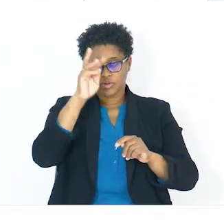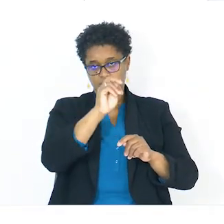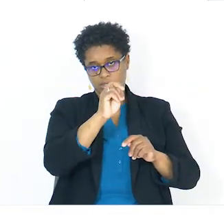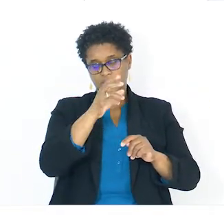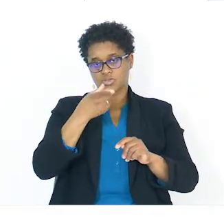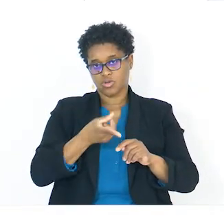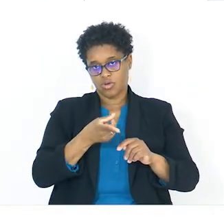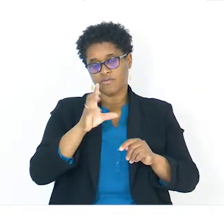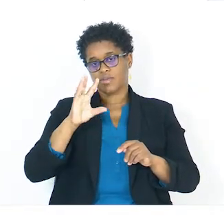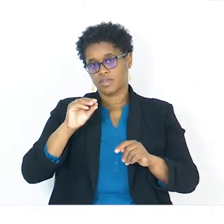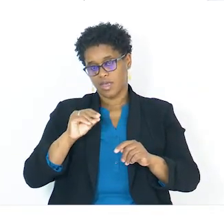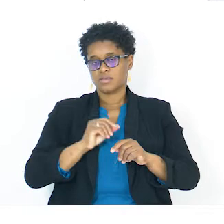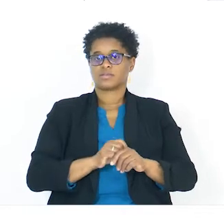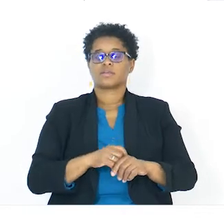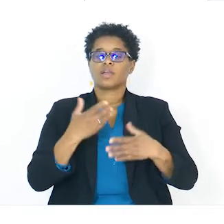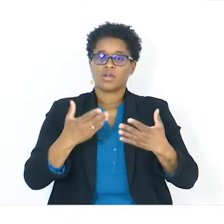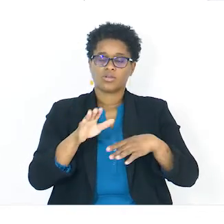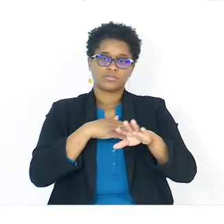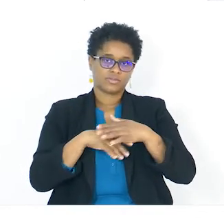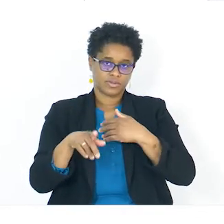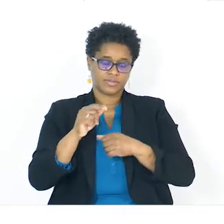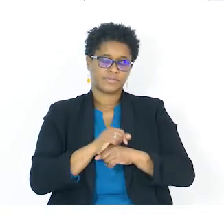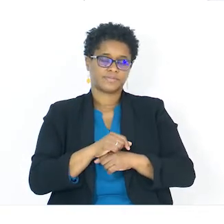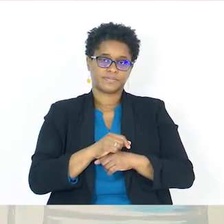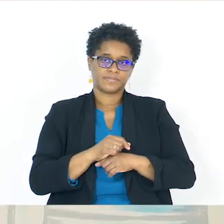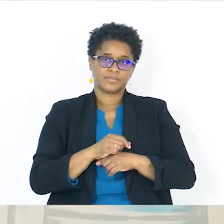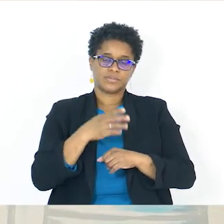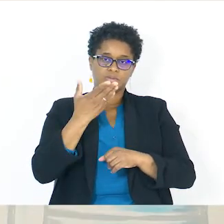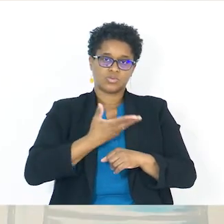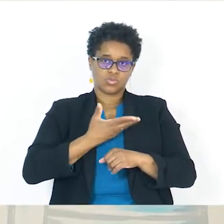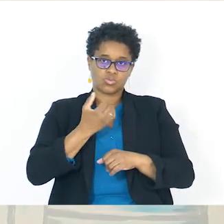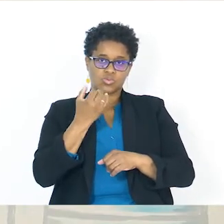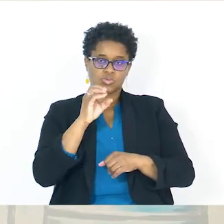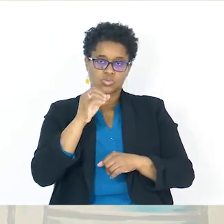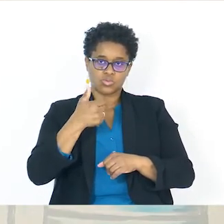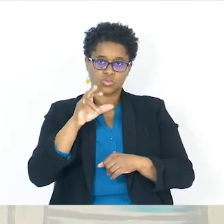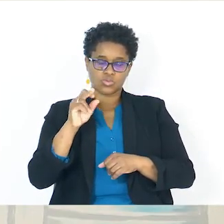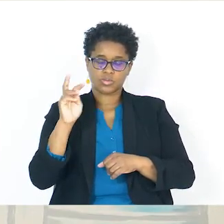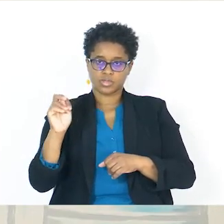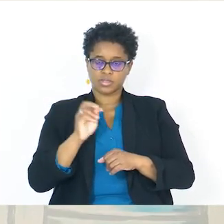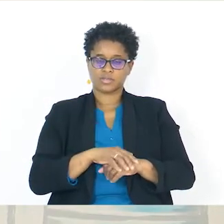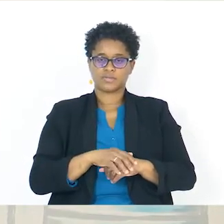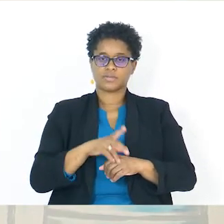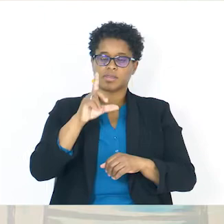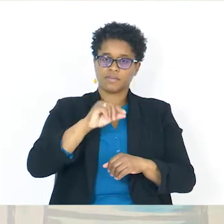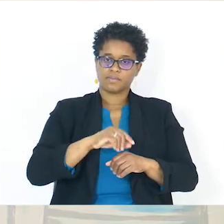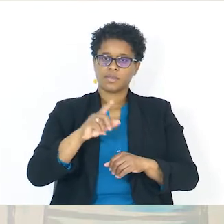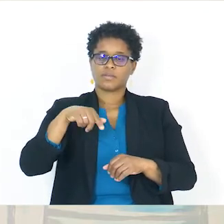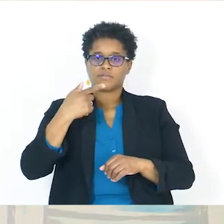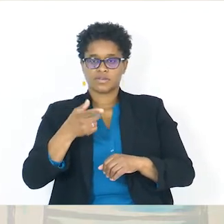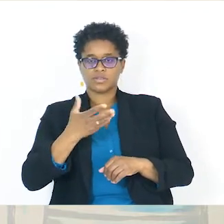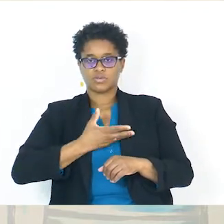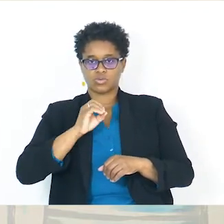o número 3, 9 e 10 e vamos calcular o dobro de 3. Também,